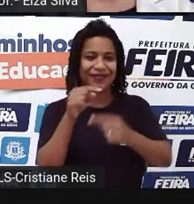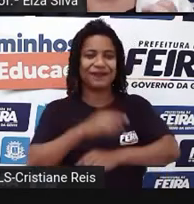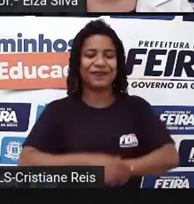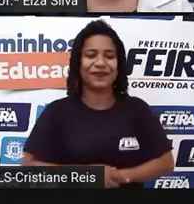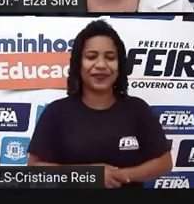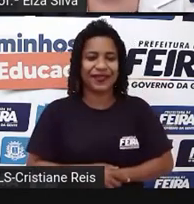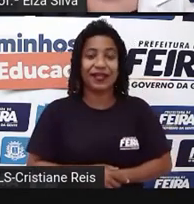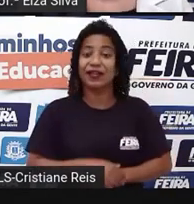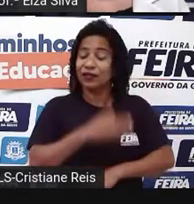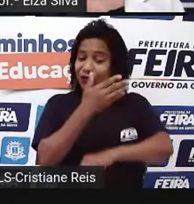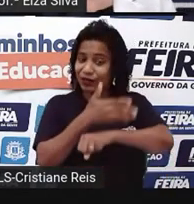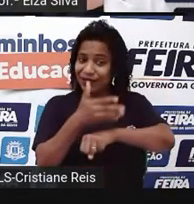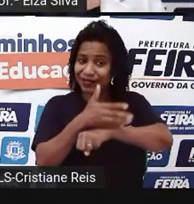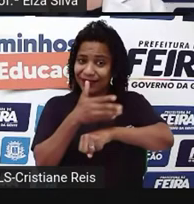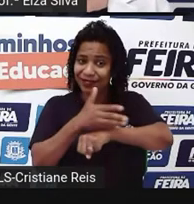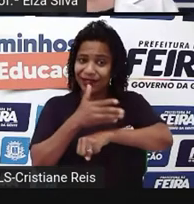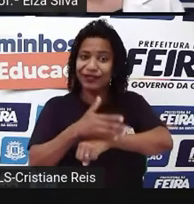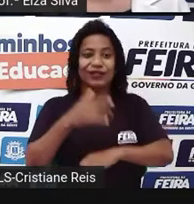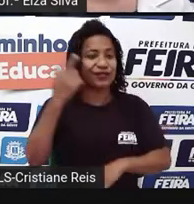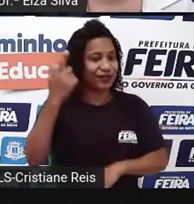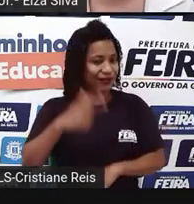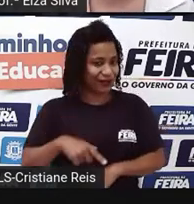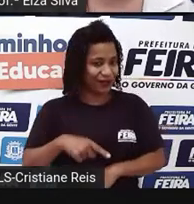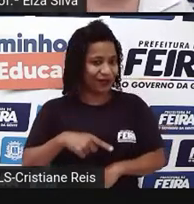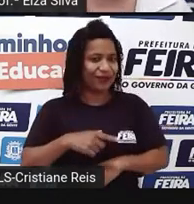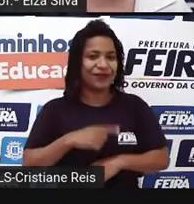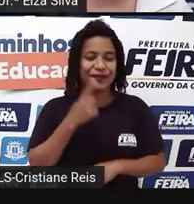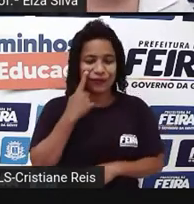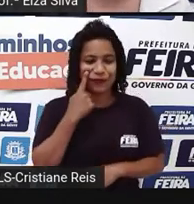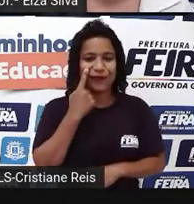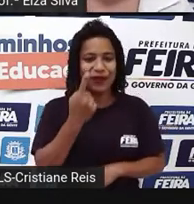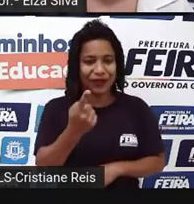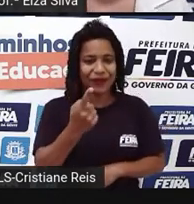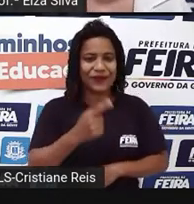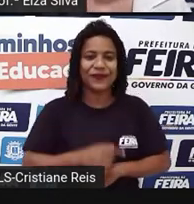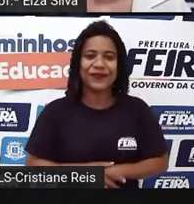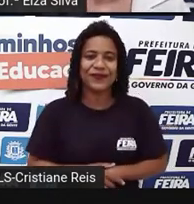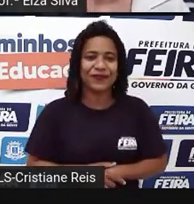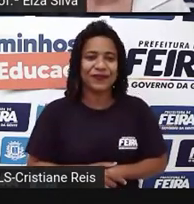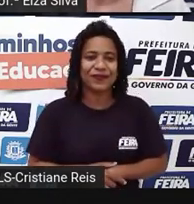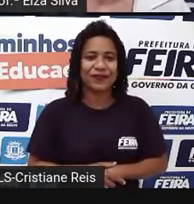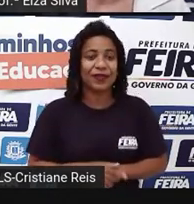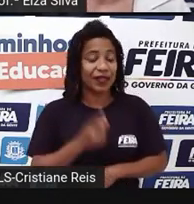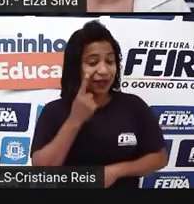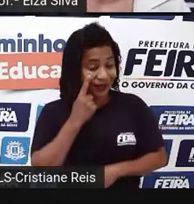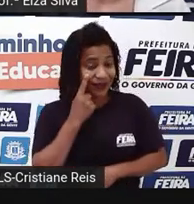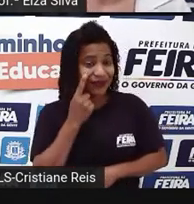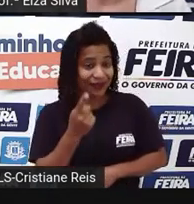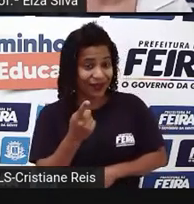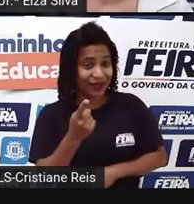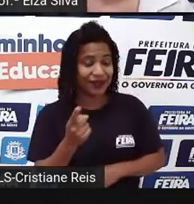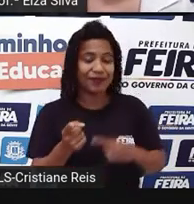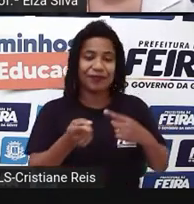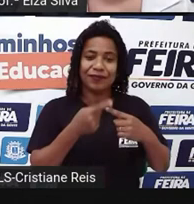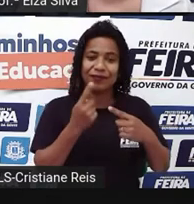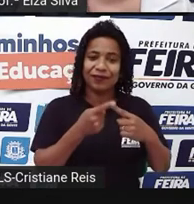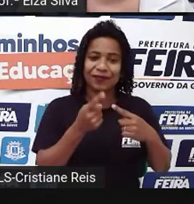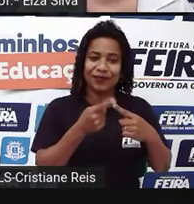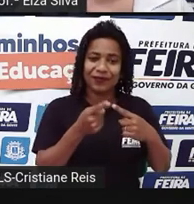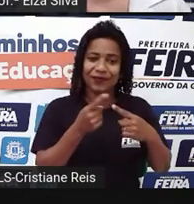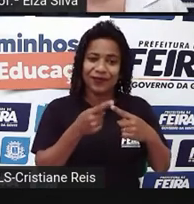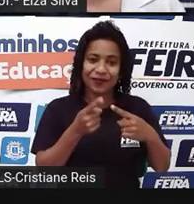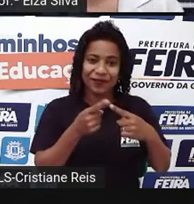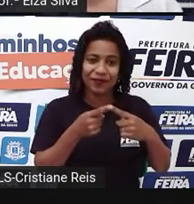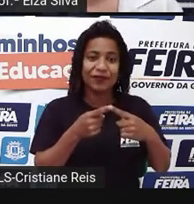que isso fique bem garantido, né? Hoje na nossa aula. Observem que, primeiro, eu falo